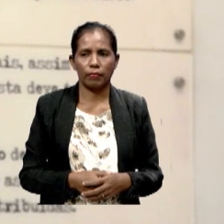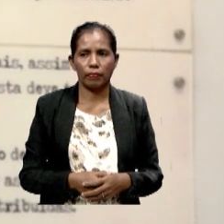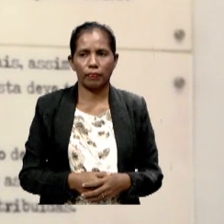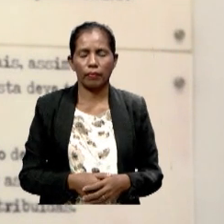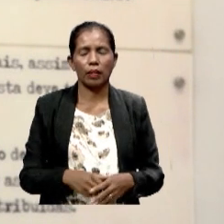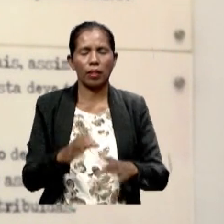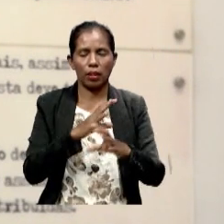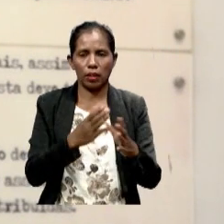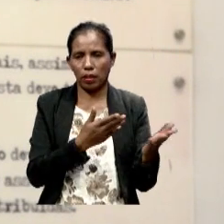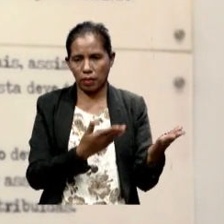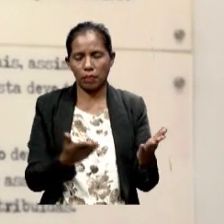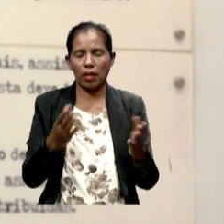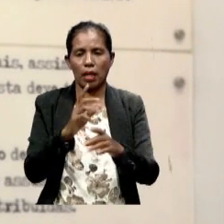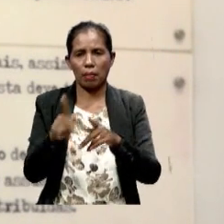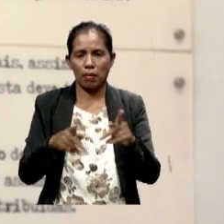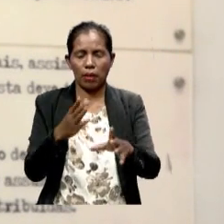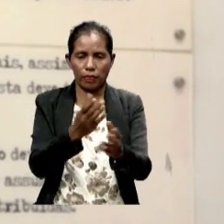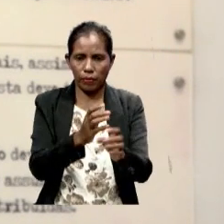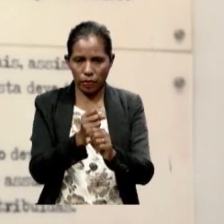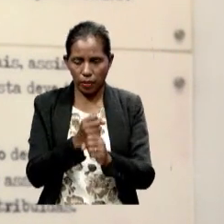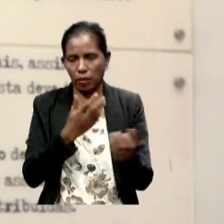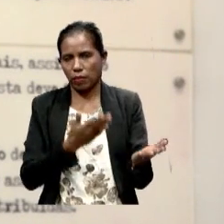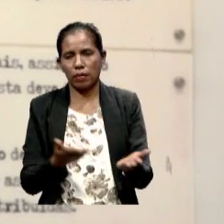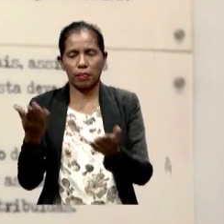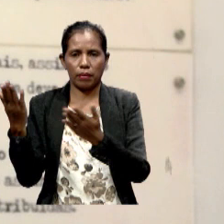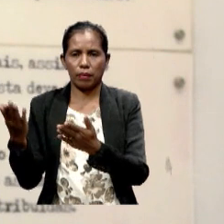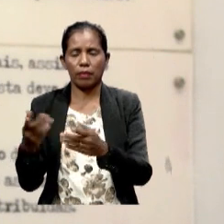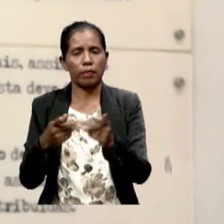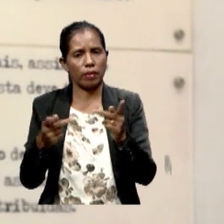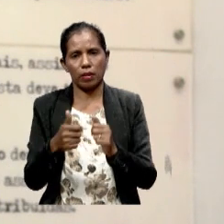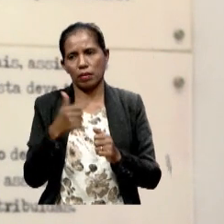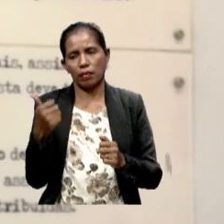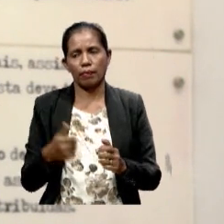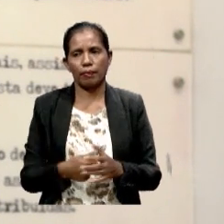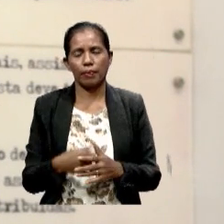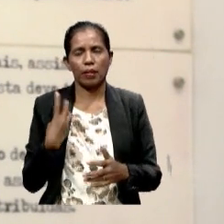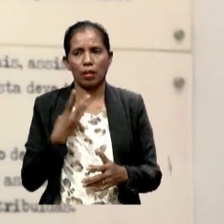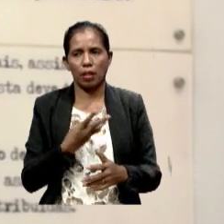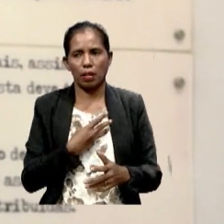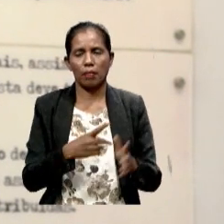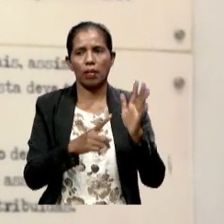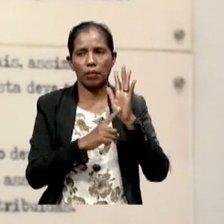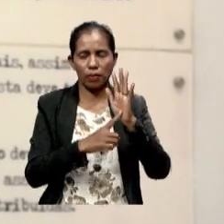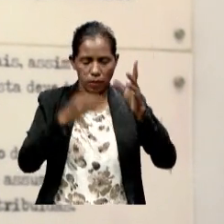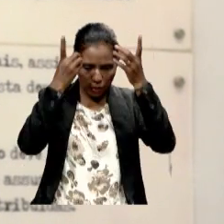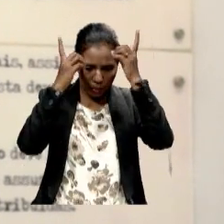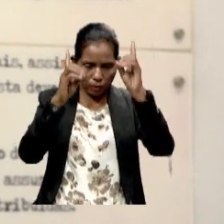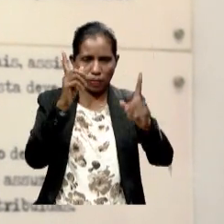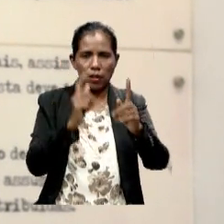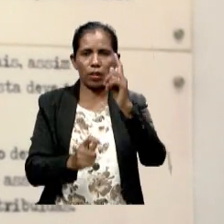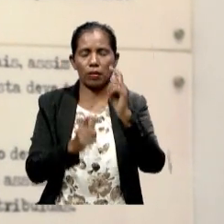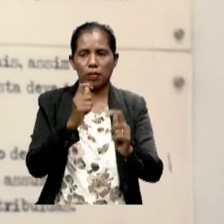nain hasai ser nain hasai ini mas bem aí a parte se antes de hasai a na to decisão do tribunal né